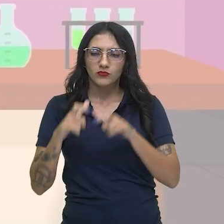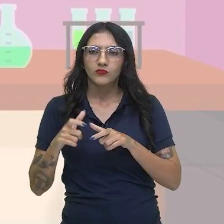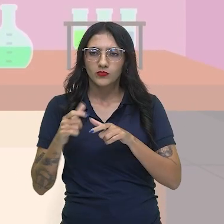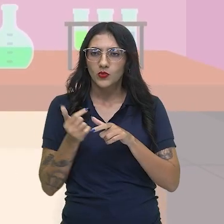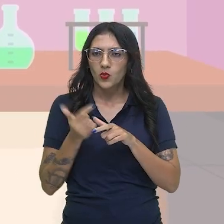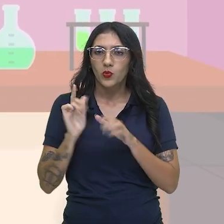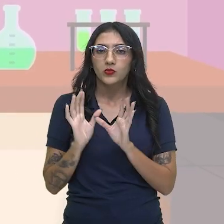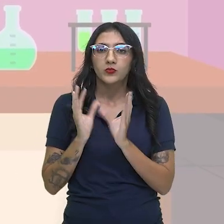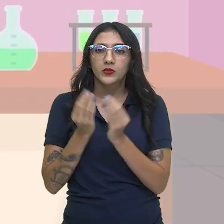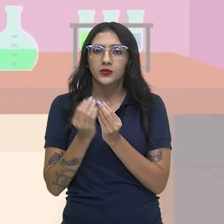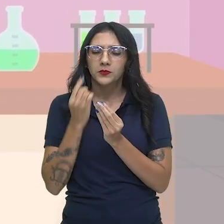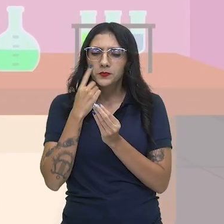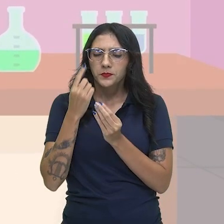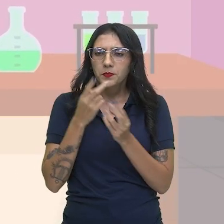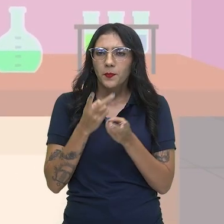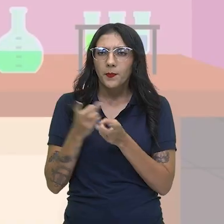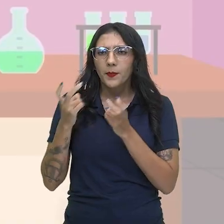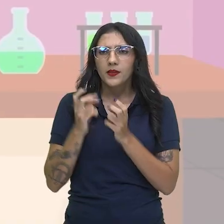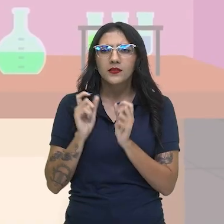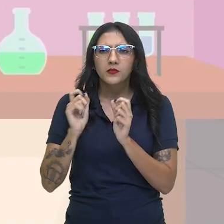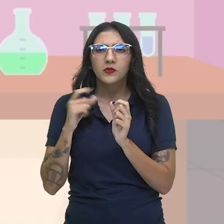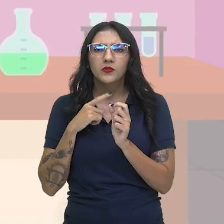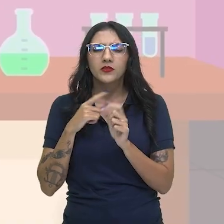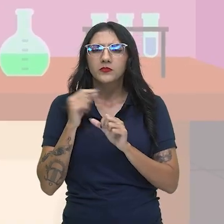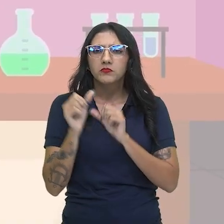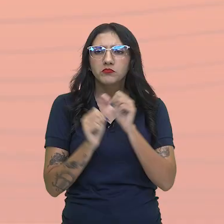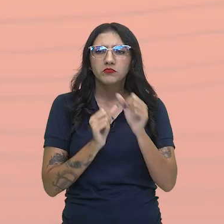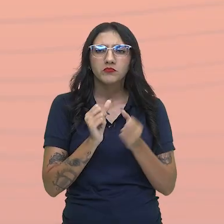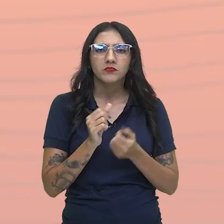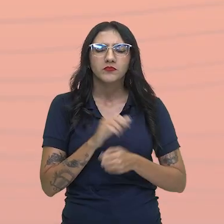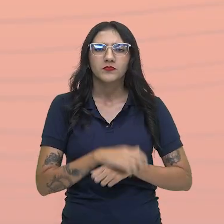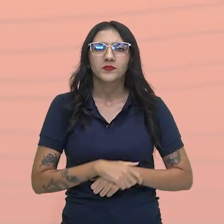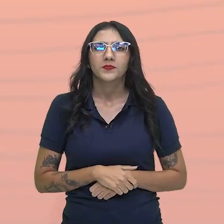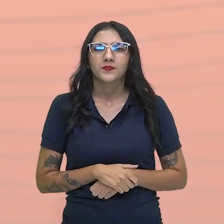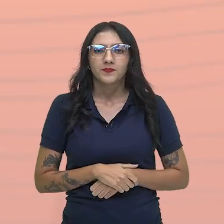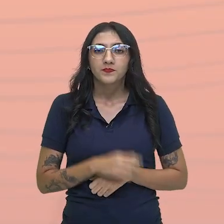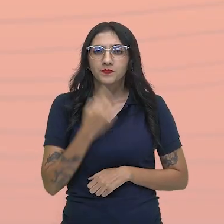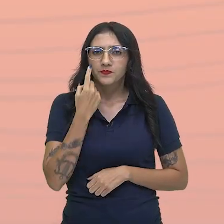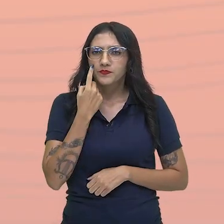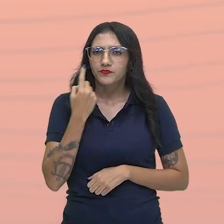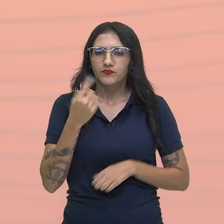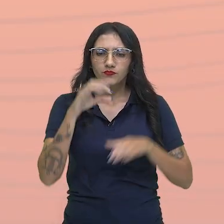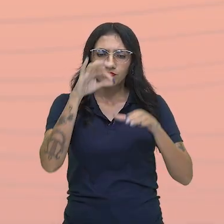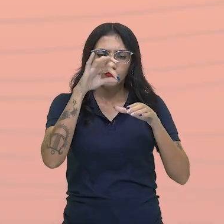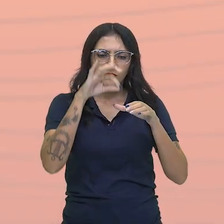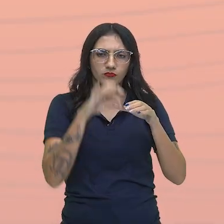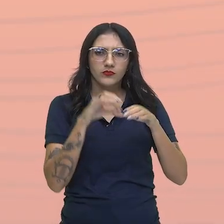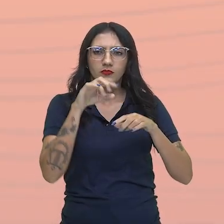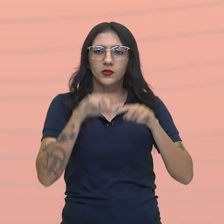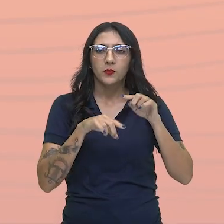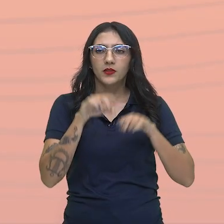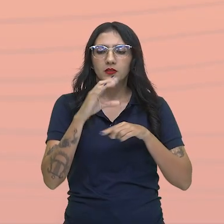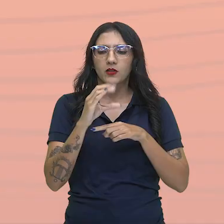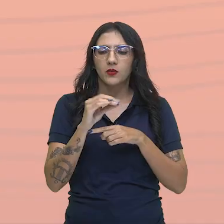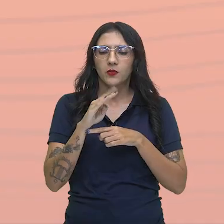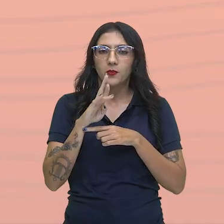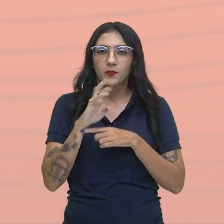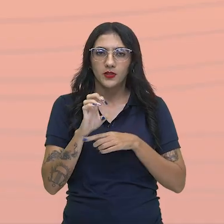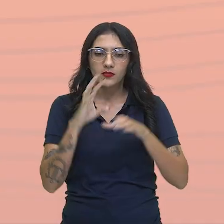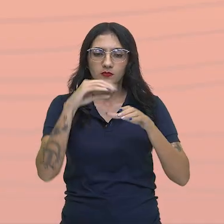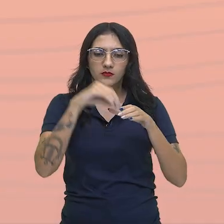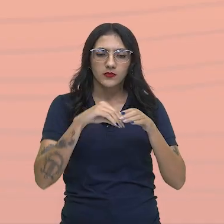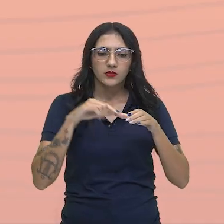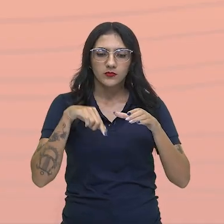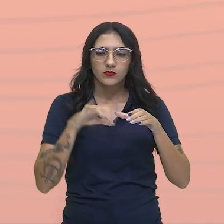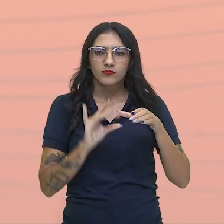prata. Observe a reação de simples troca que ocorre. Vamos mergulhar o pedaço de fio de cobre na solução de nitrato